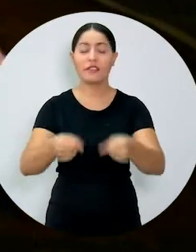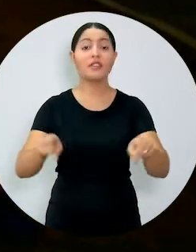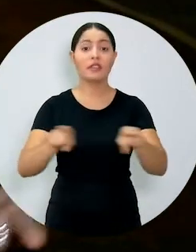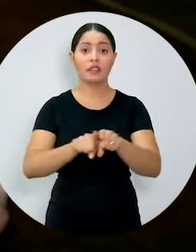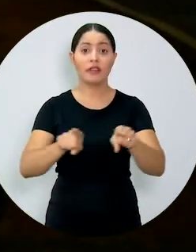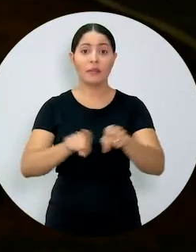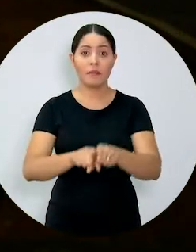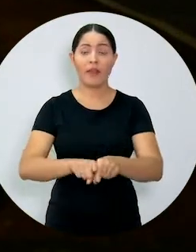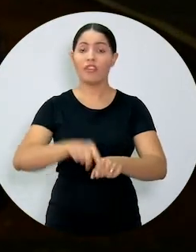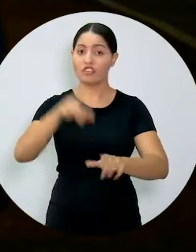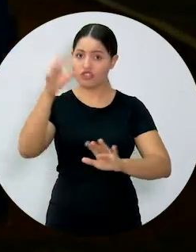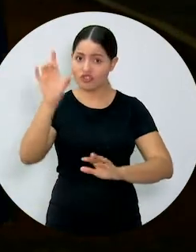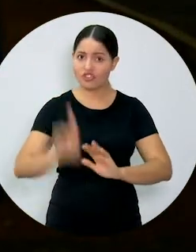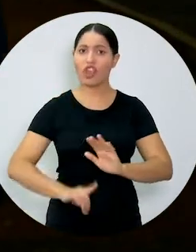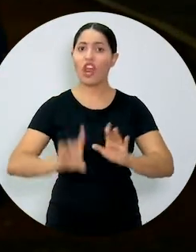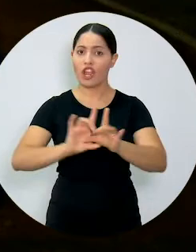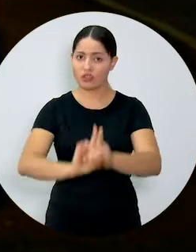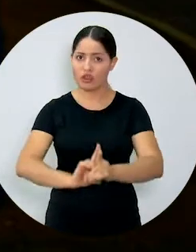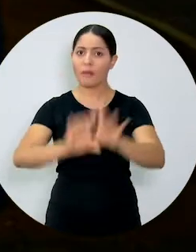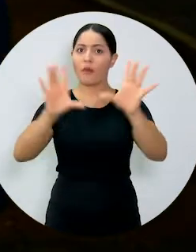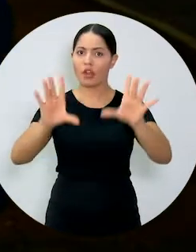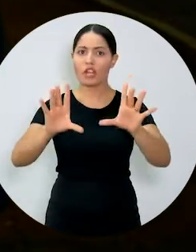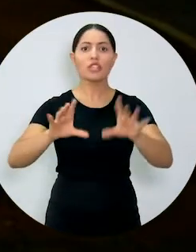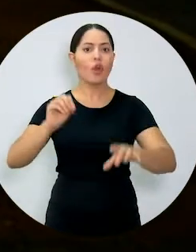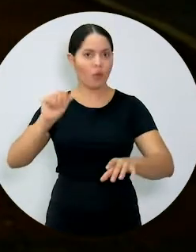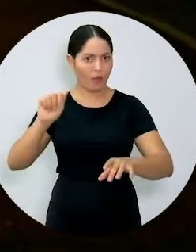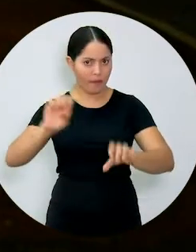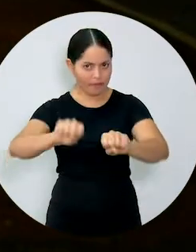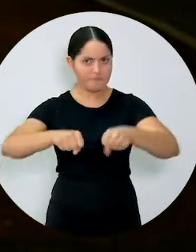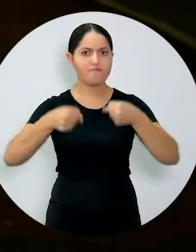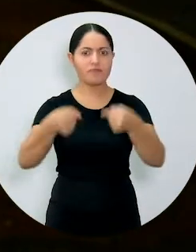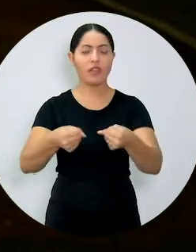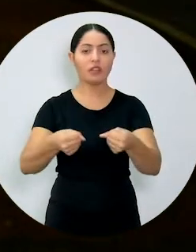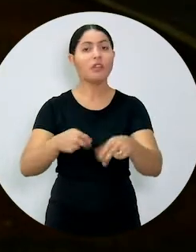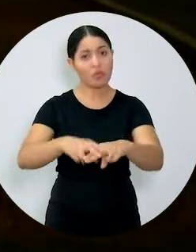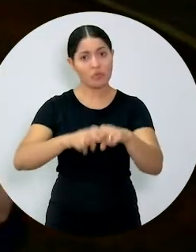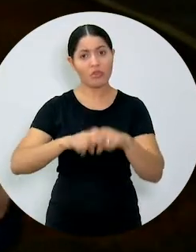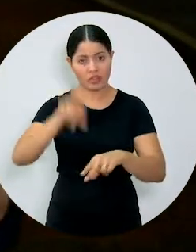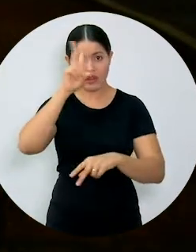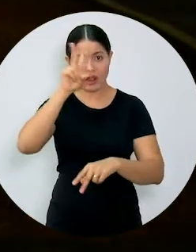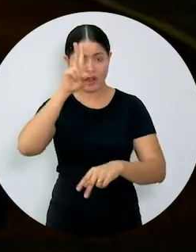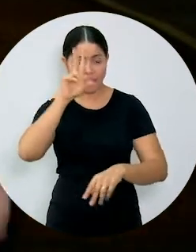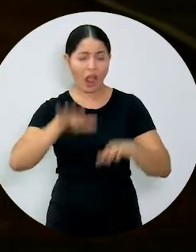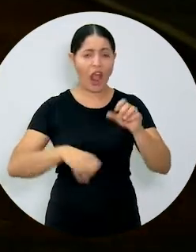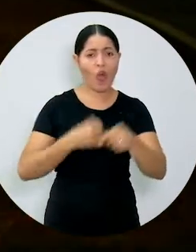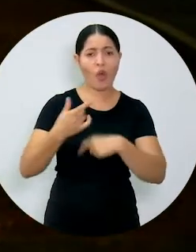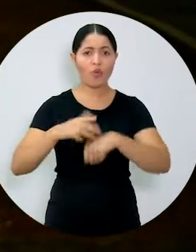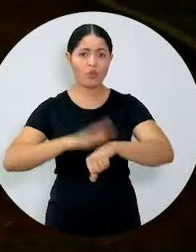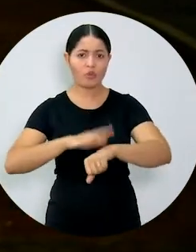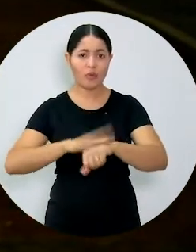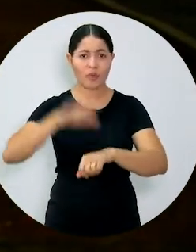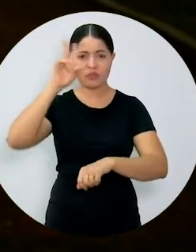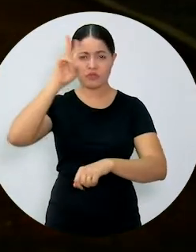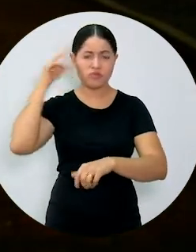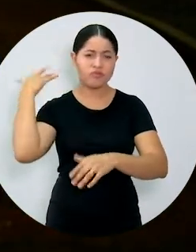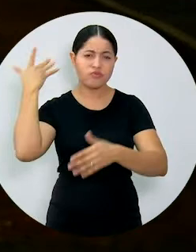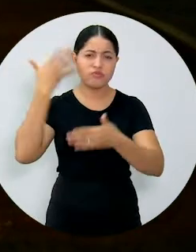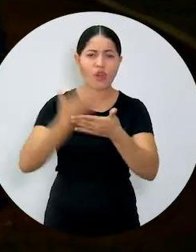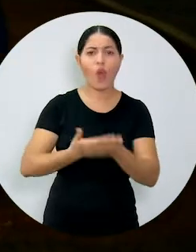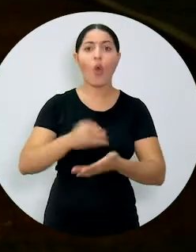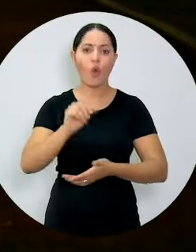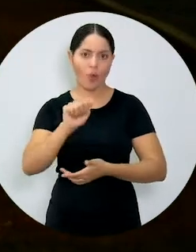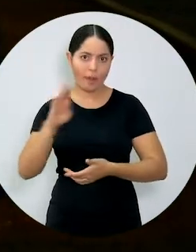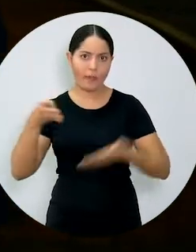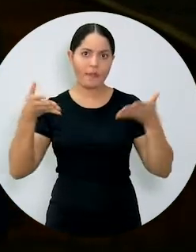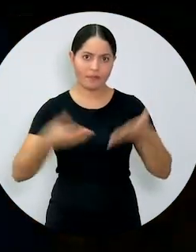a manutenção do Estado democrático de direito. Por isso, vou lembrar vocês alguns momentos da história do Brasil em que a OAB